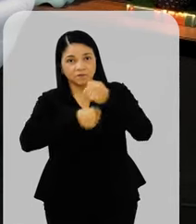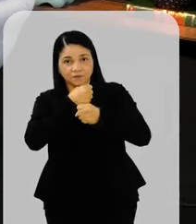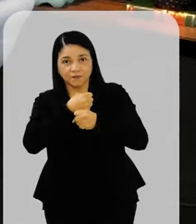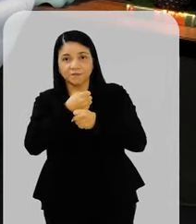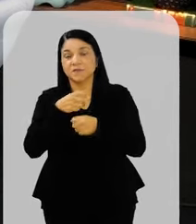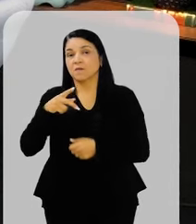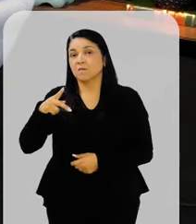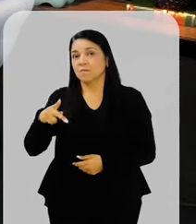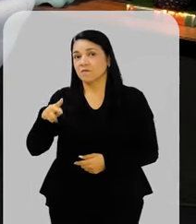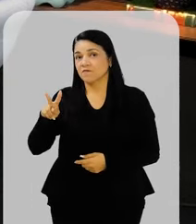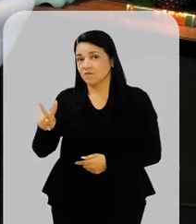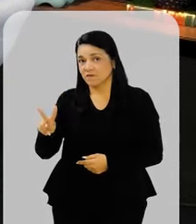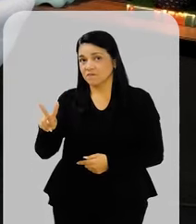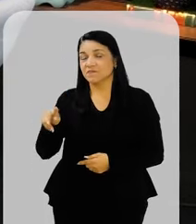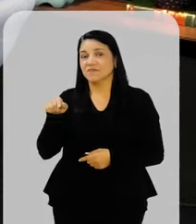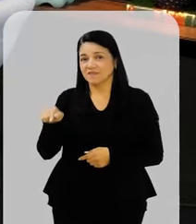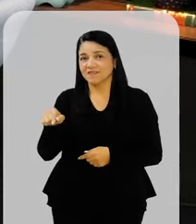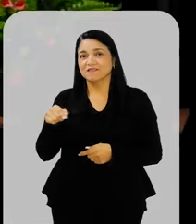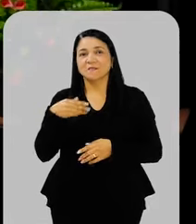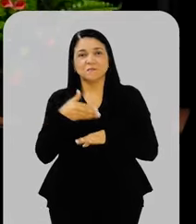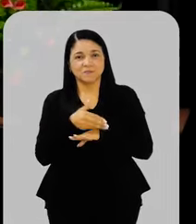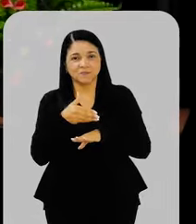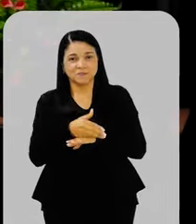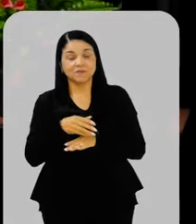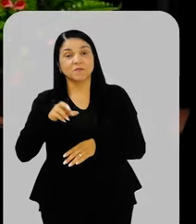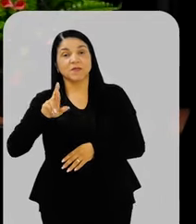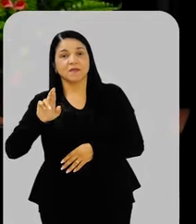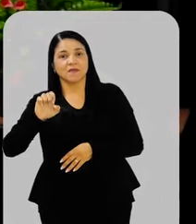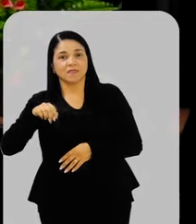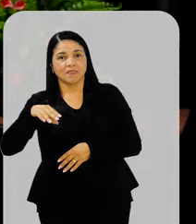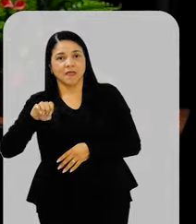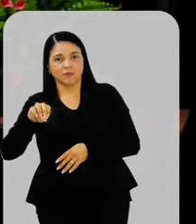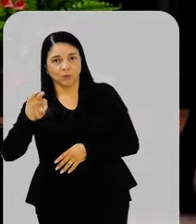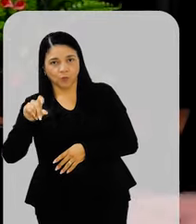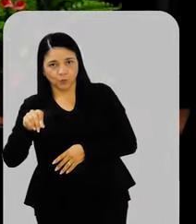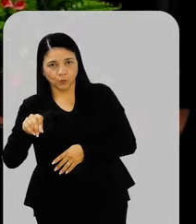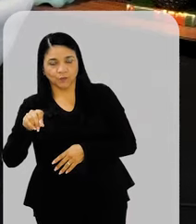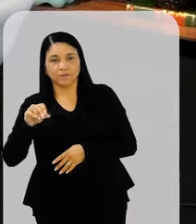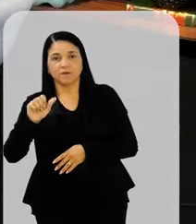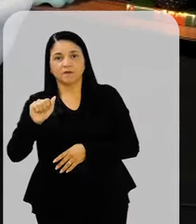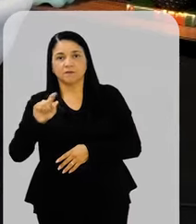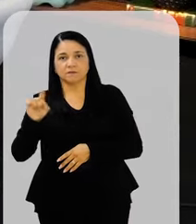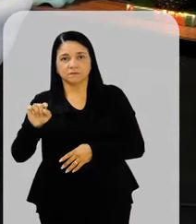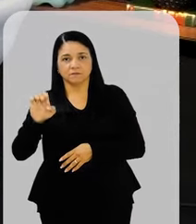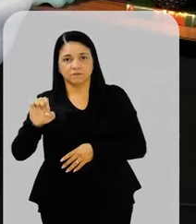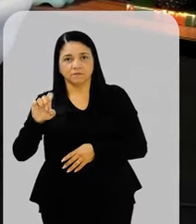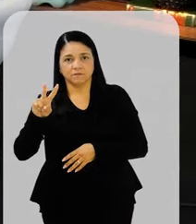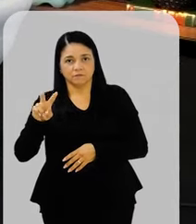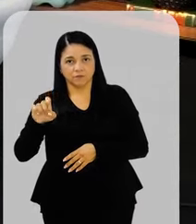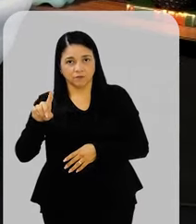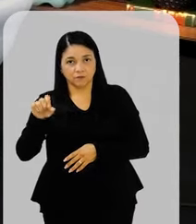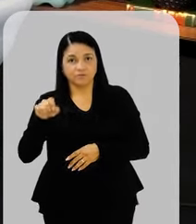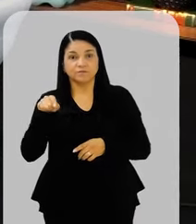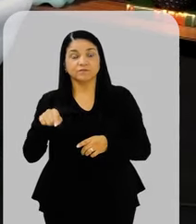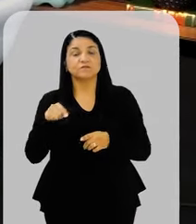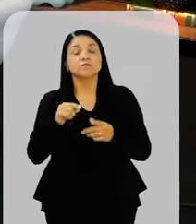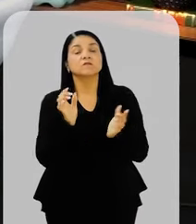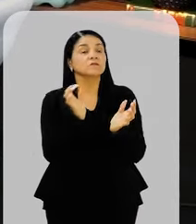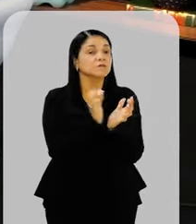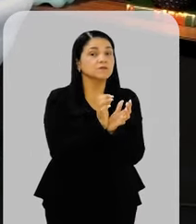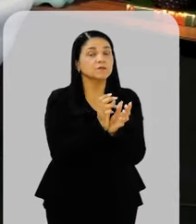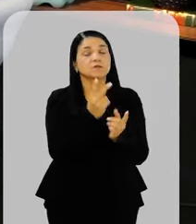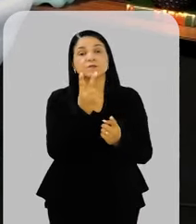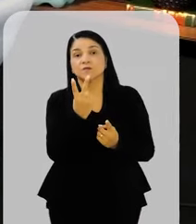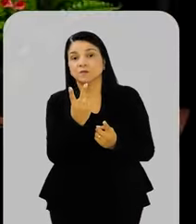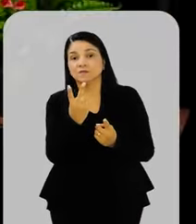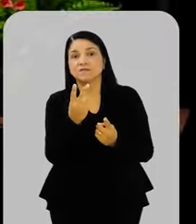temos a tua presença também. Temos a presença do Renato Azevedo, nosso comentarista. Por enquanto contigo, destaque aí da Série A2. Foi, para